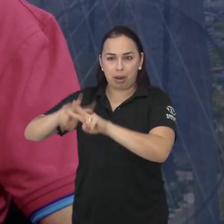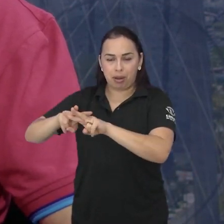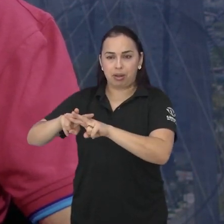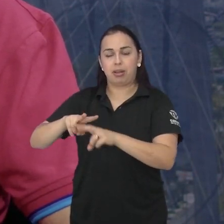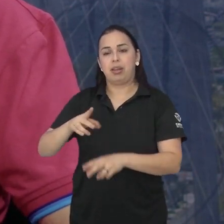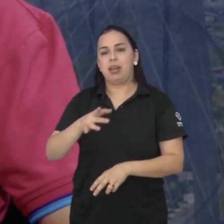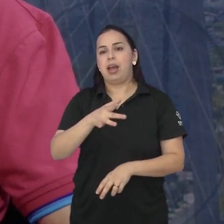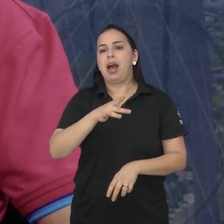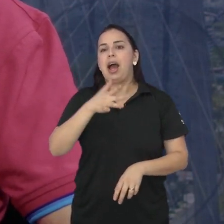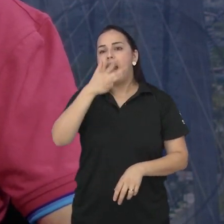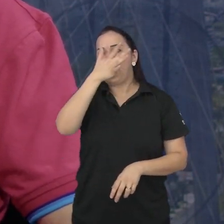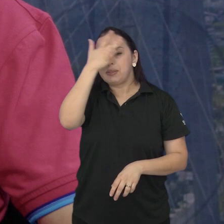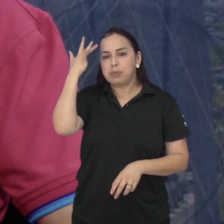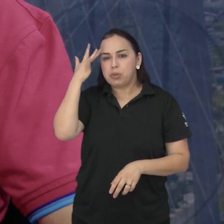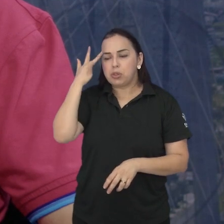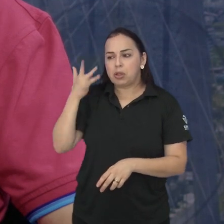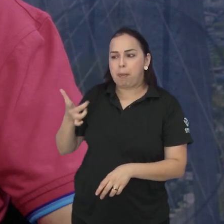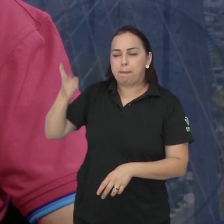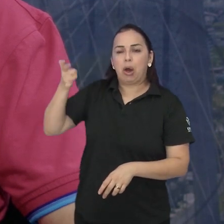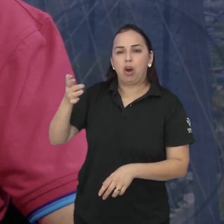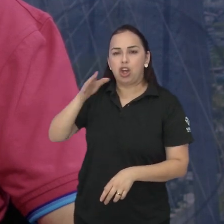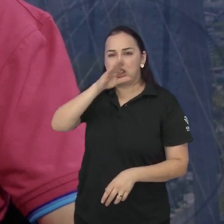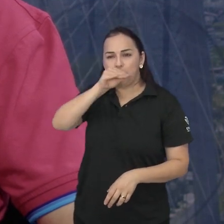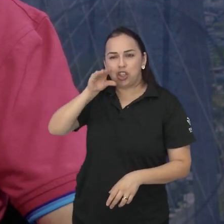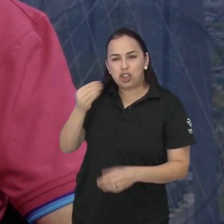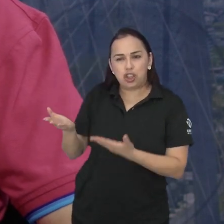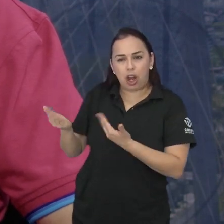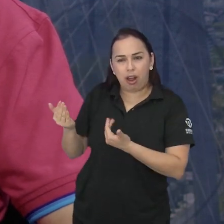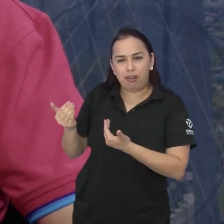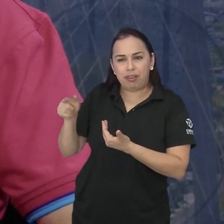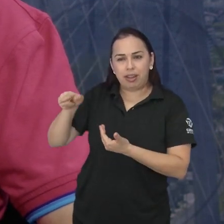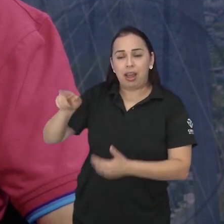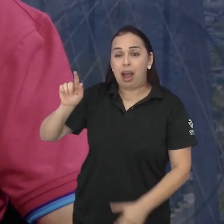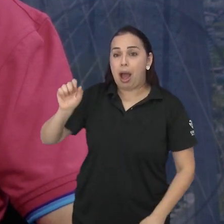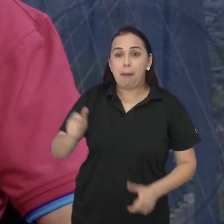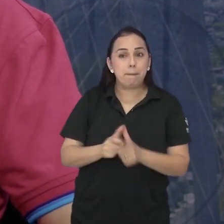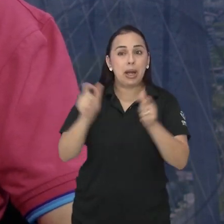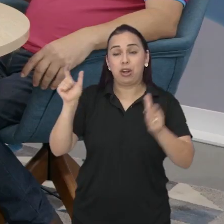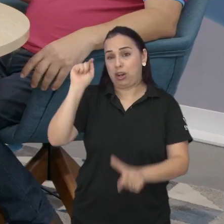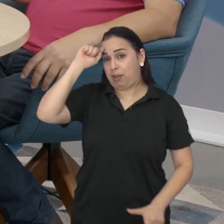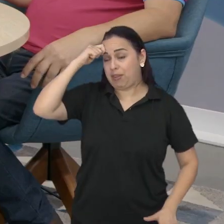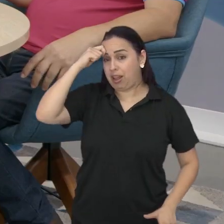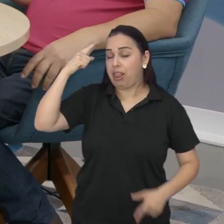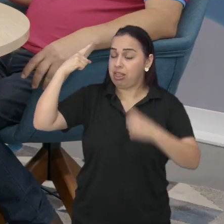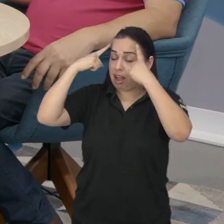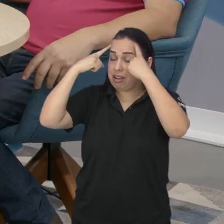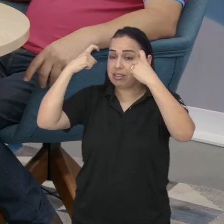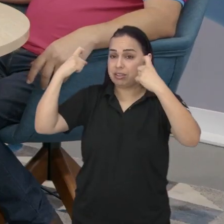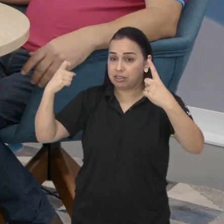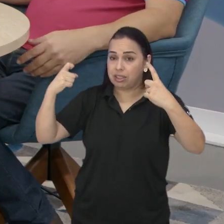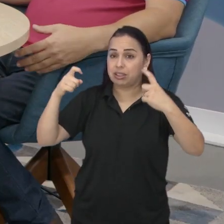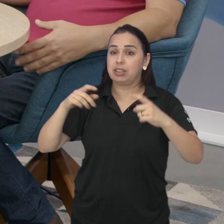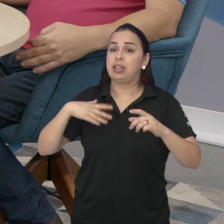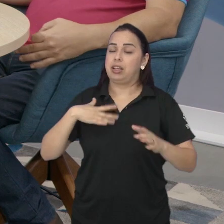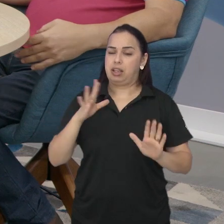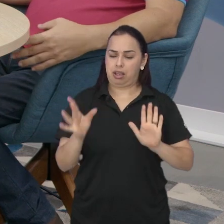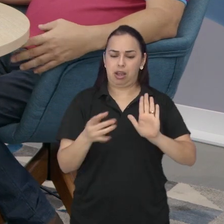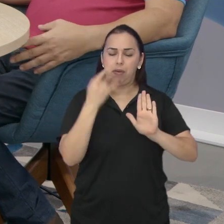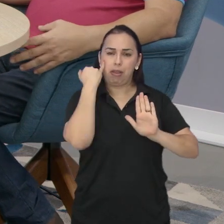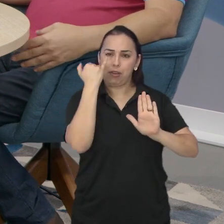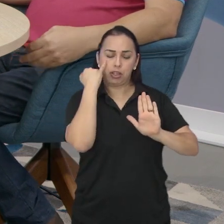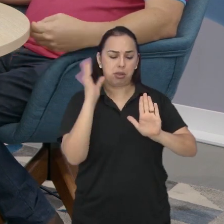de adolescentes periféricos negros, jovens negros, então a violência por si só. Então isso é um